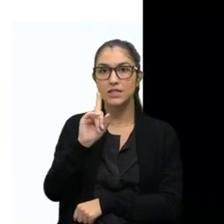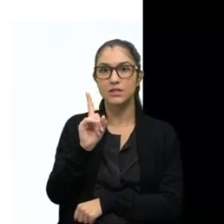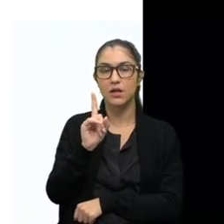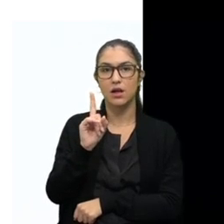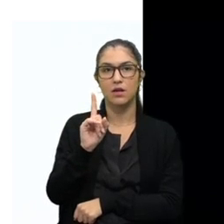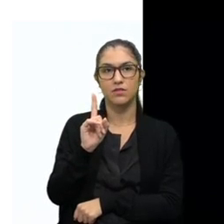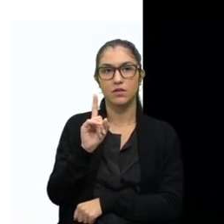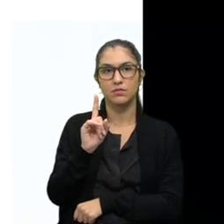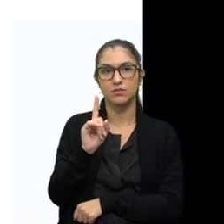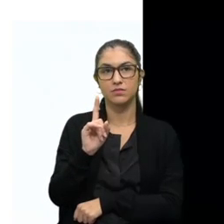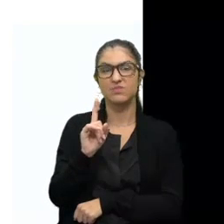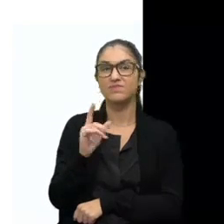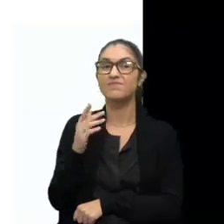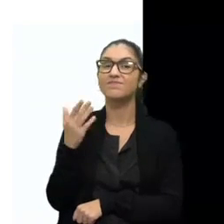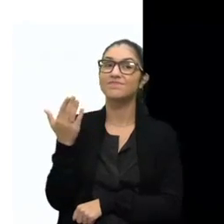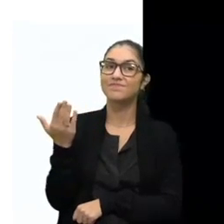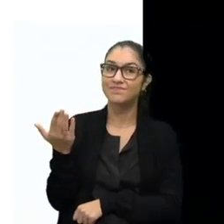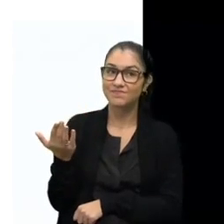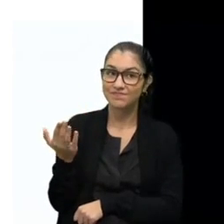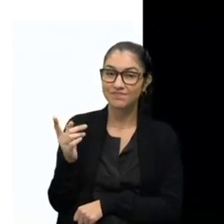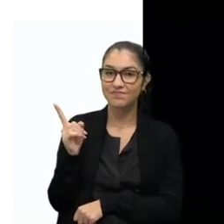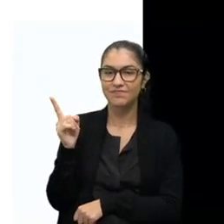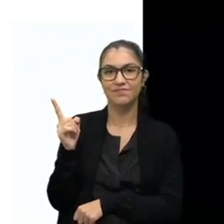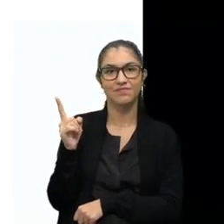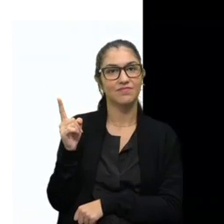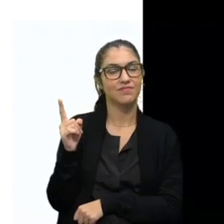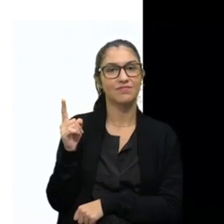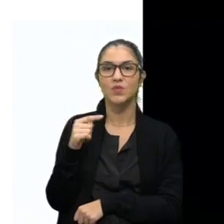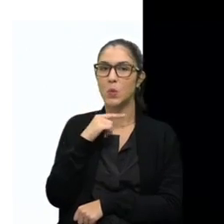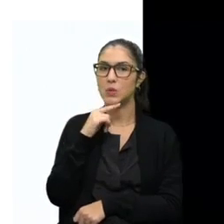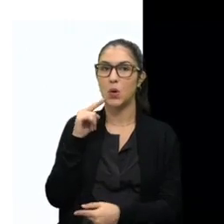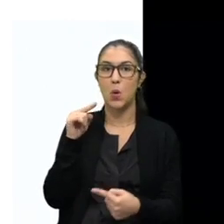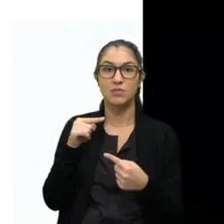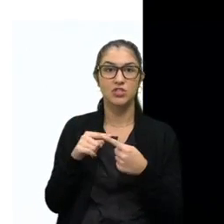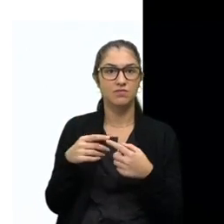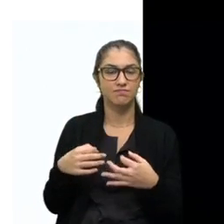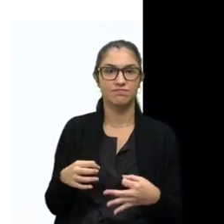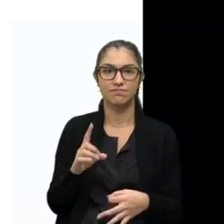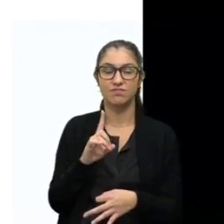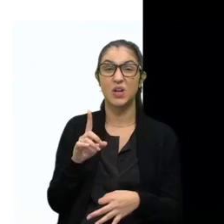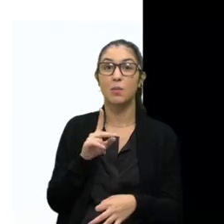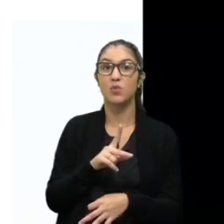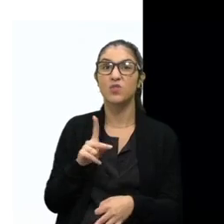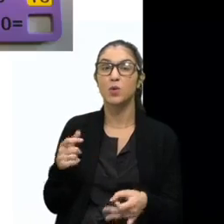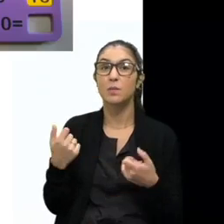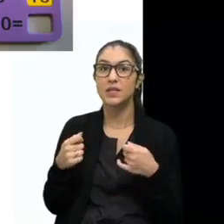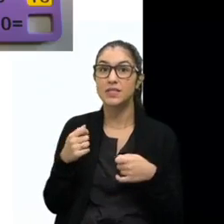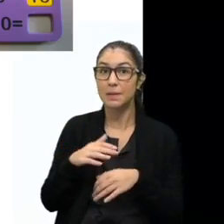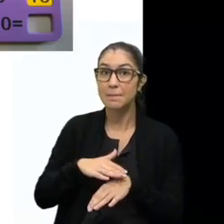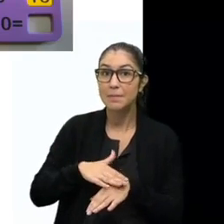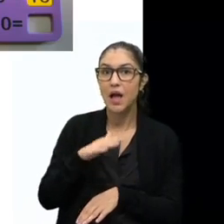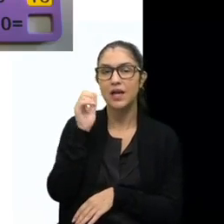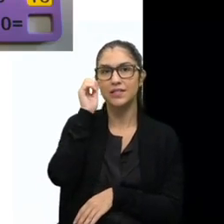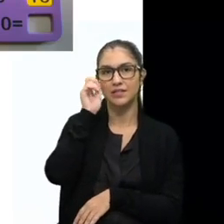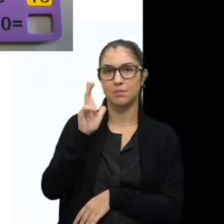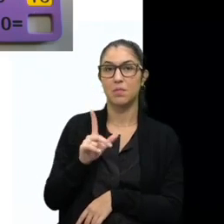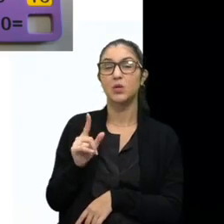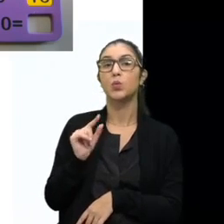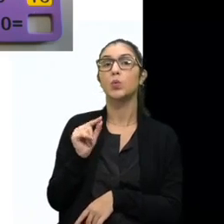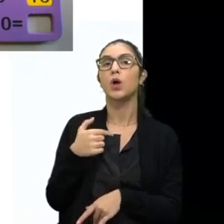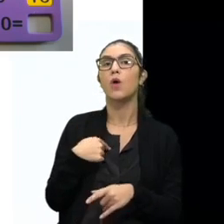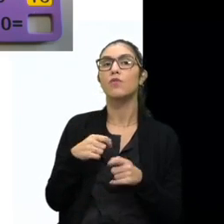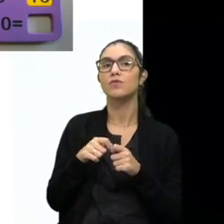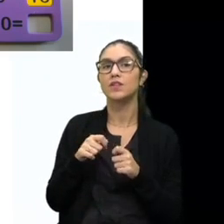não refletia. Então, não estava atingindo o objetivo. Aí, o professor tem que ser mais esperto. O que eu